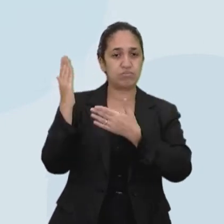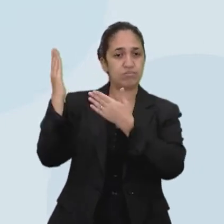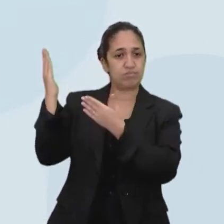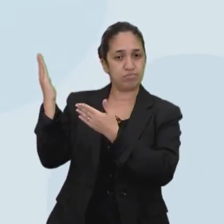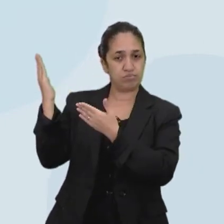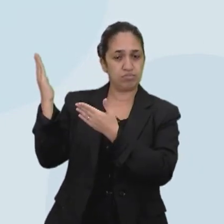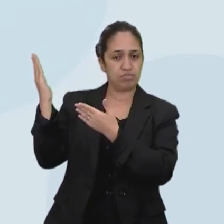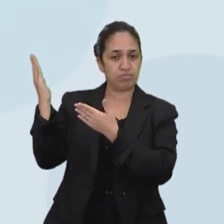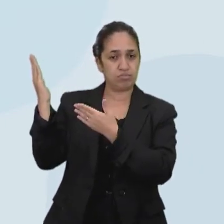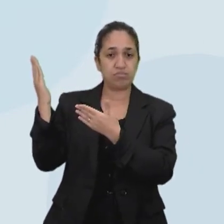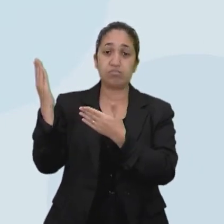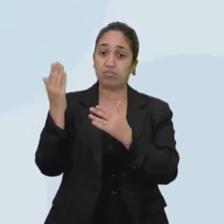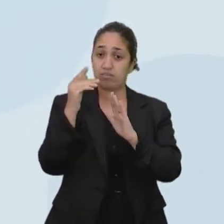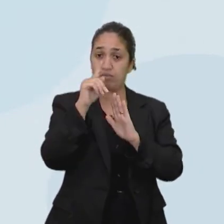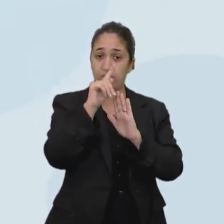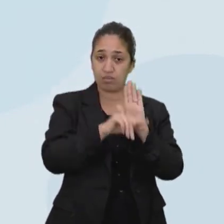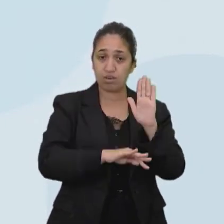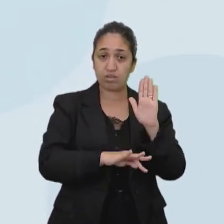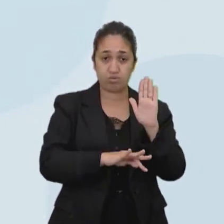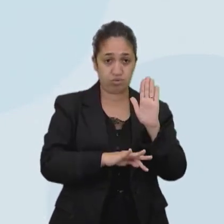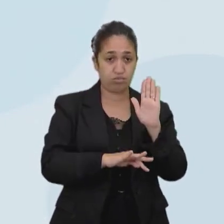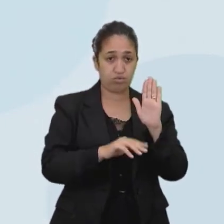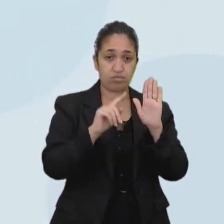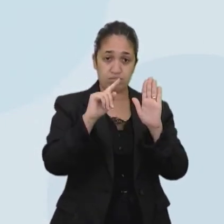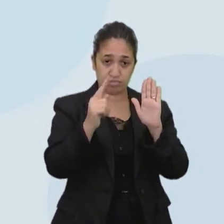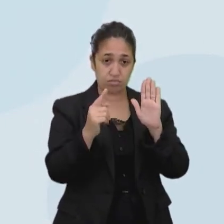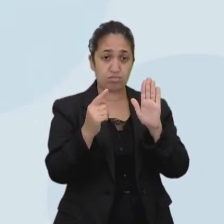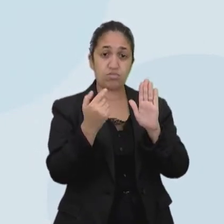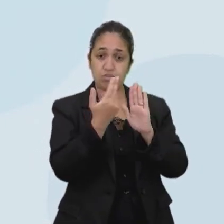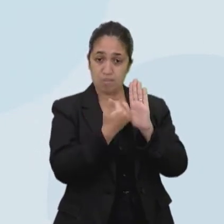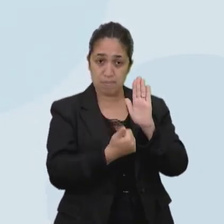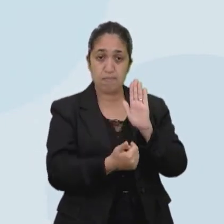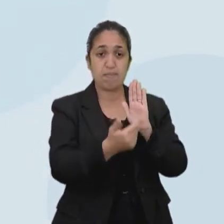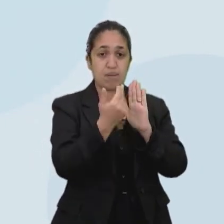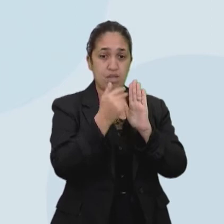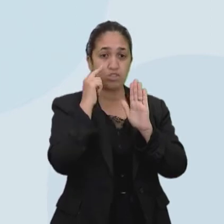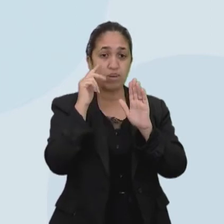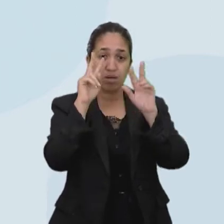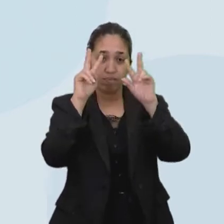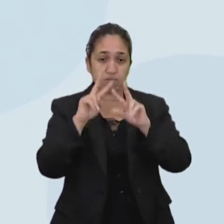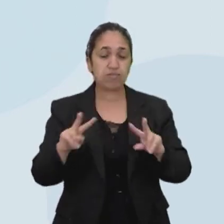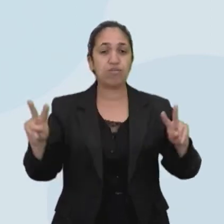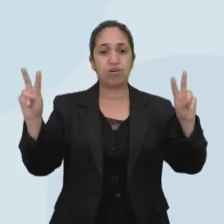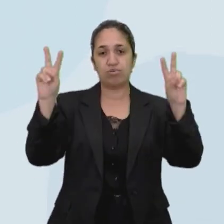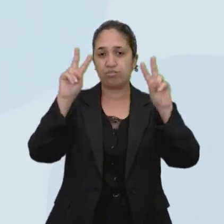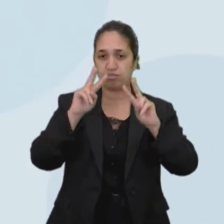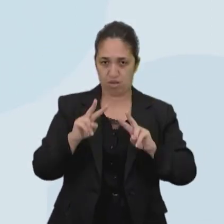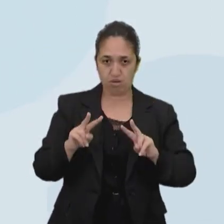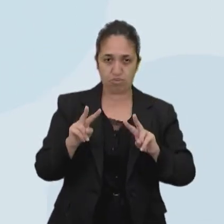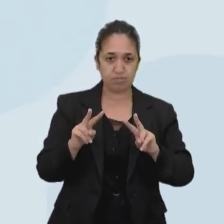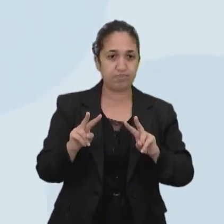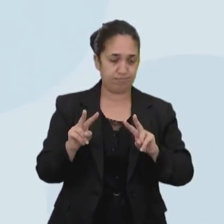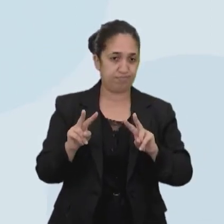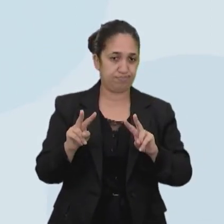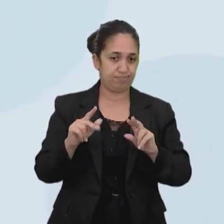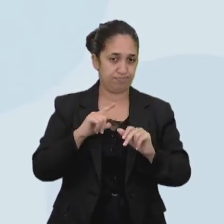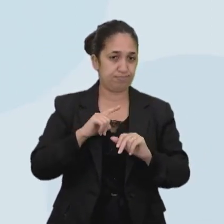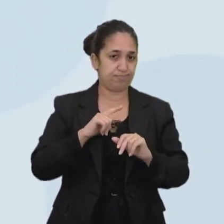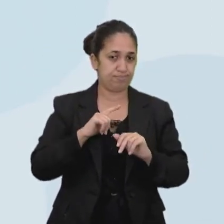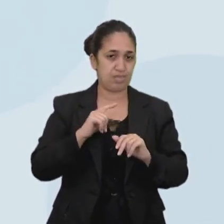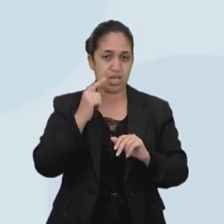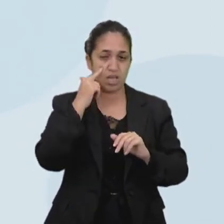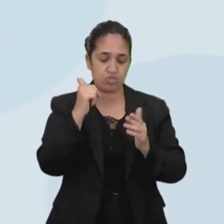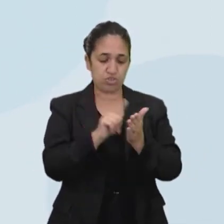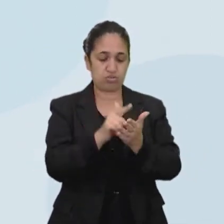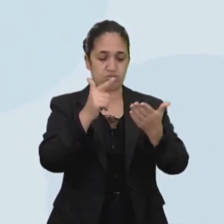com linguagem verbal e não verbal, visual, né? Então a gente tem o visual, tanto quando a gente está com o